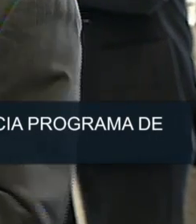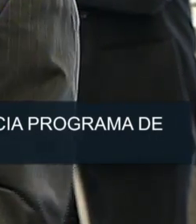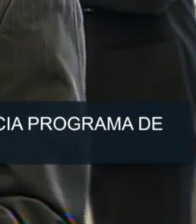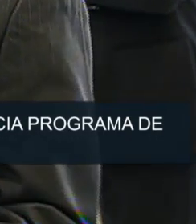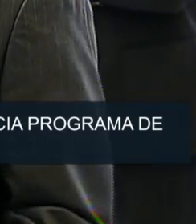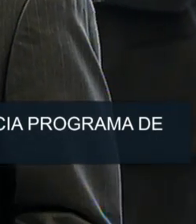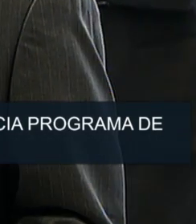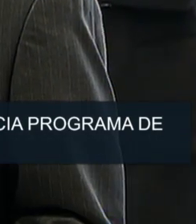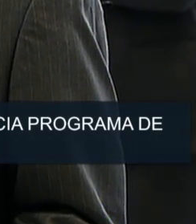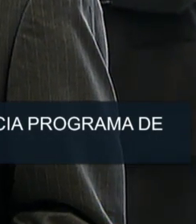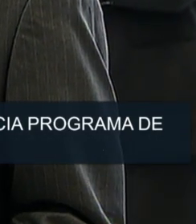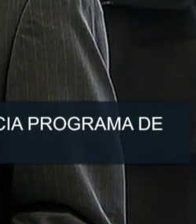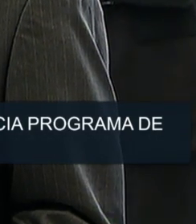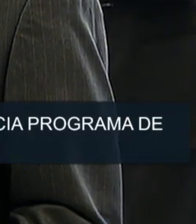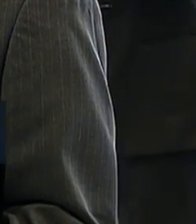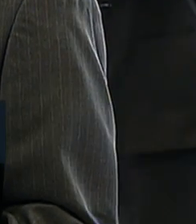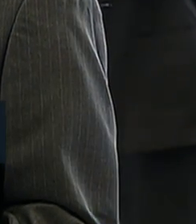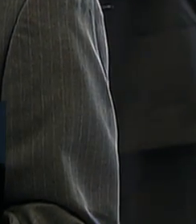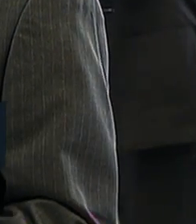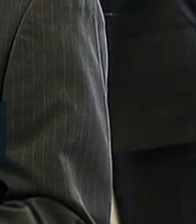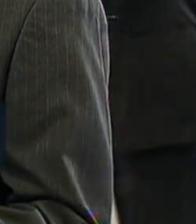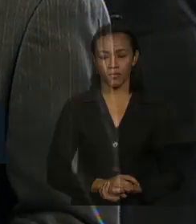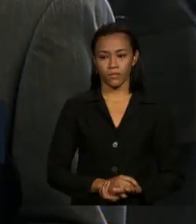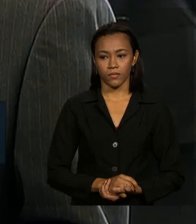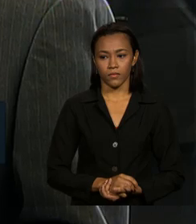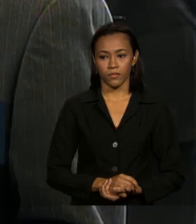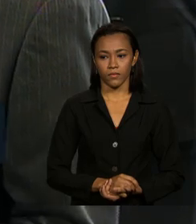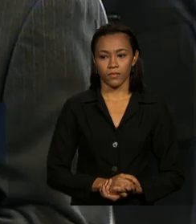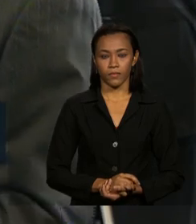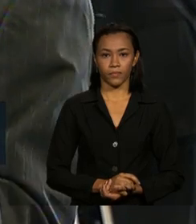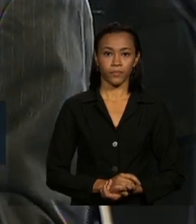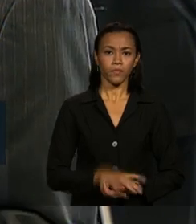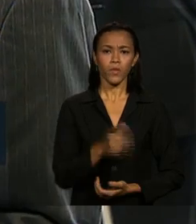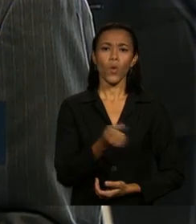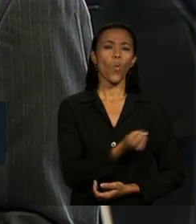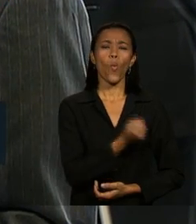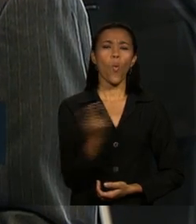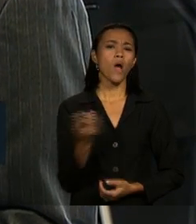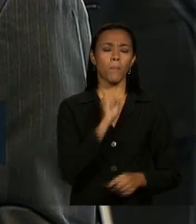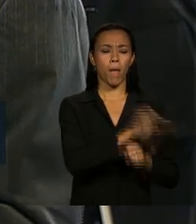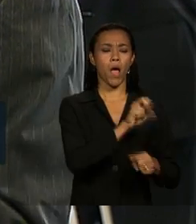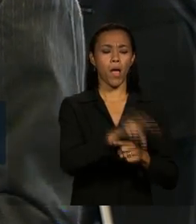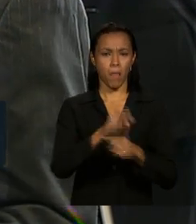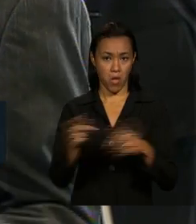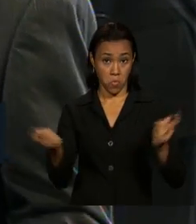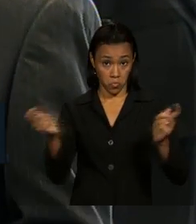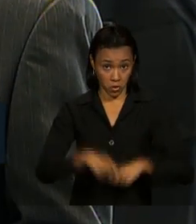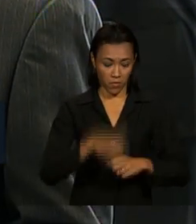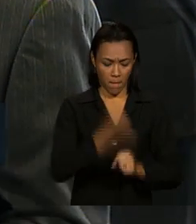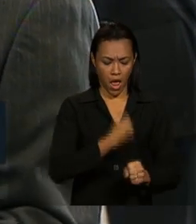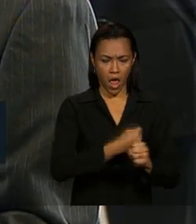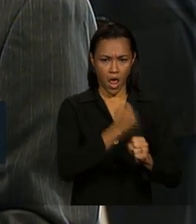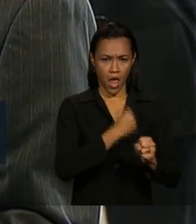km de rodovias e a reestruturação de ferrovias Estimativa de quantos empregos podem ser gerados com essas obras